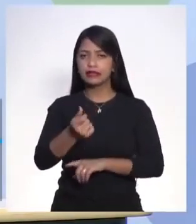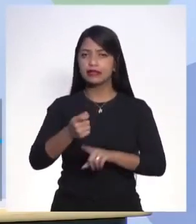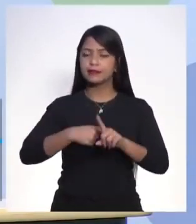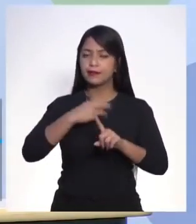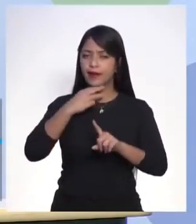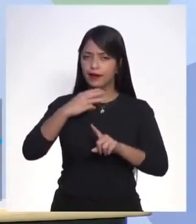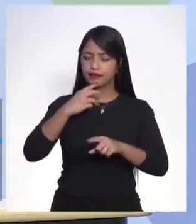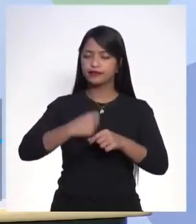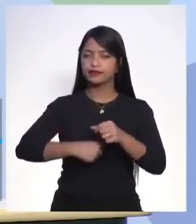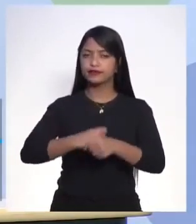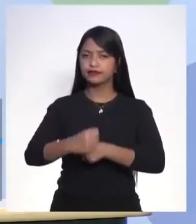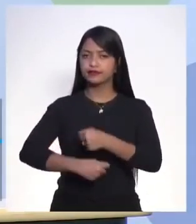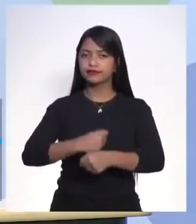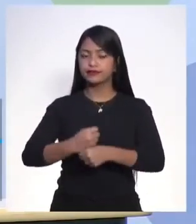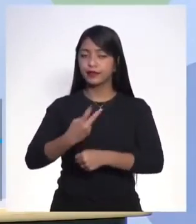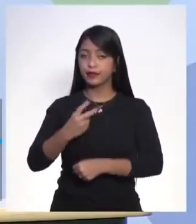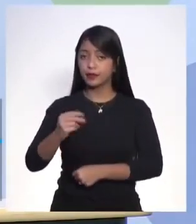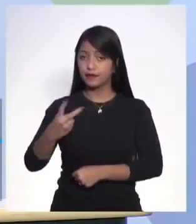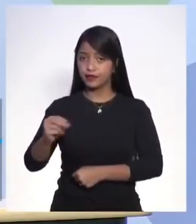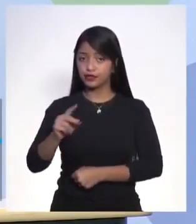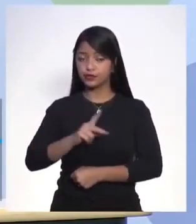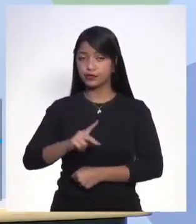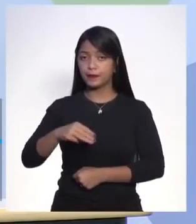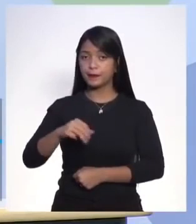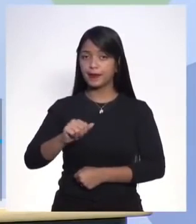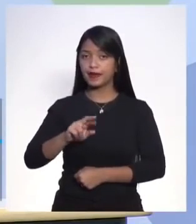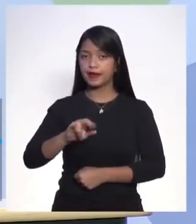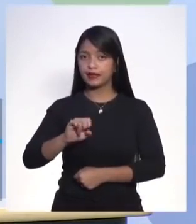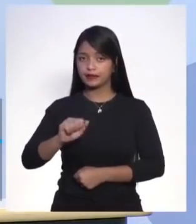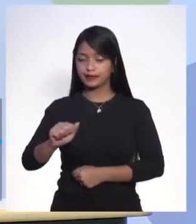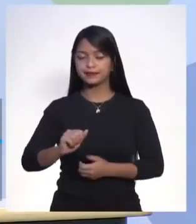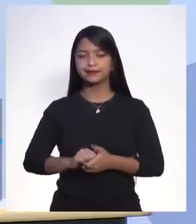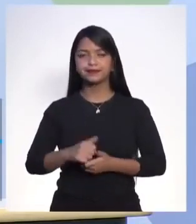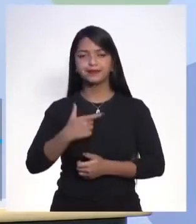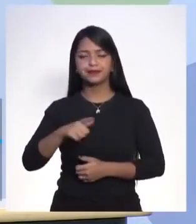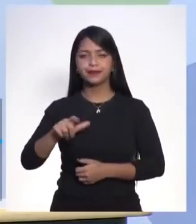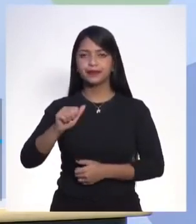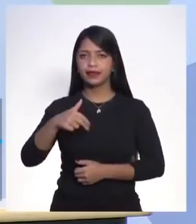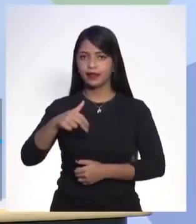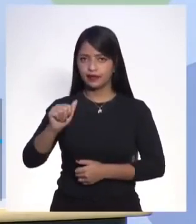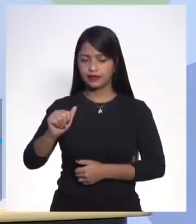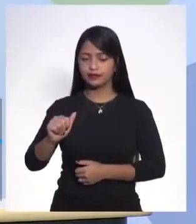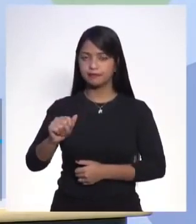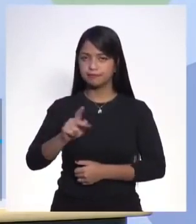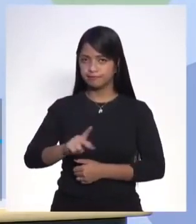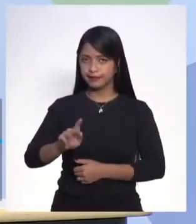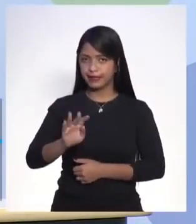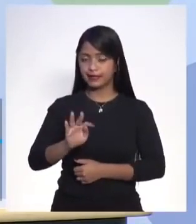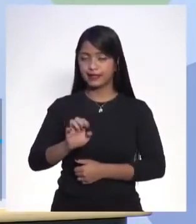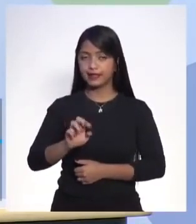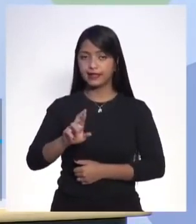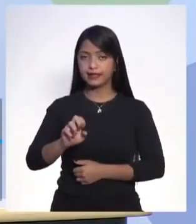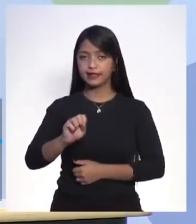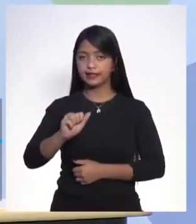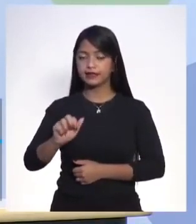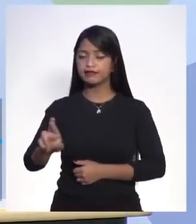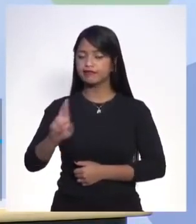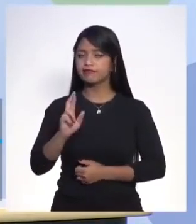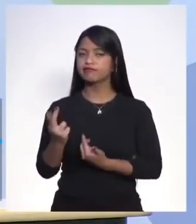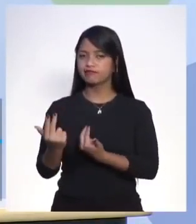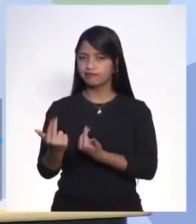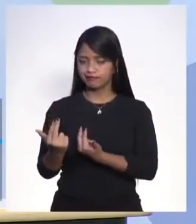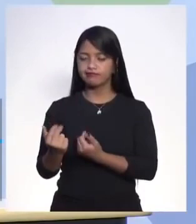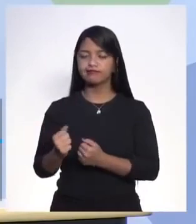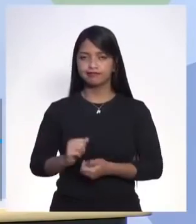16/3/2020. Rian da Pro Marisa. Ana Clara da Pro Tereza colocou que foi escrita então em 16/3